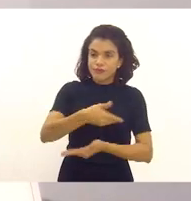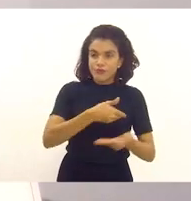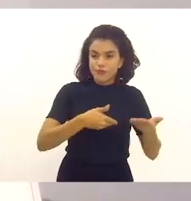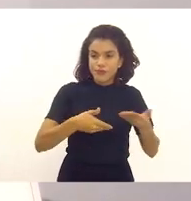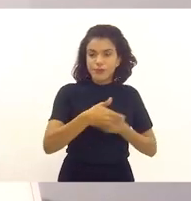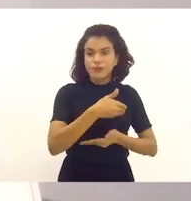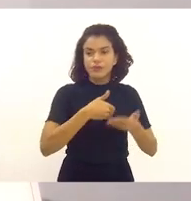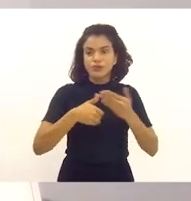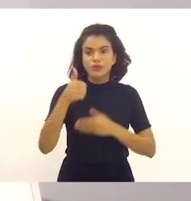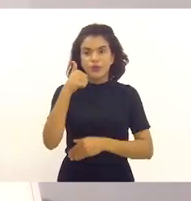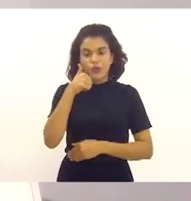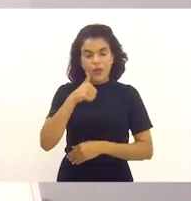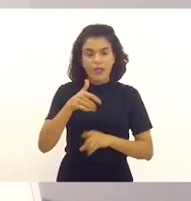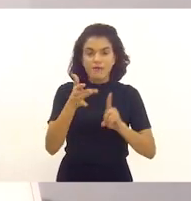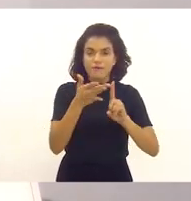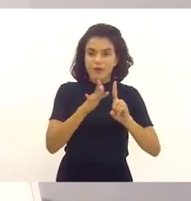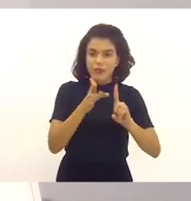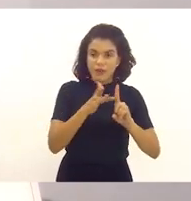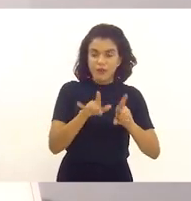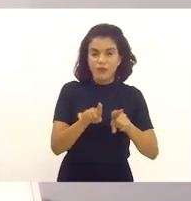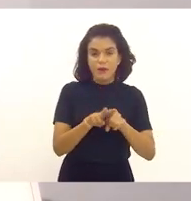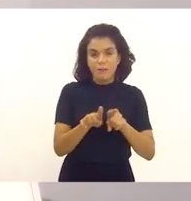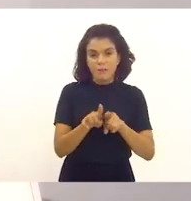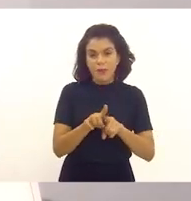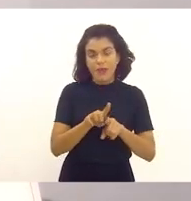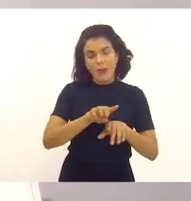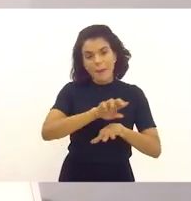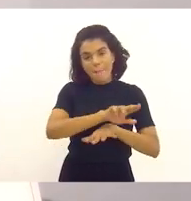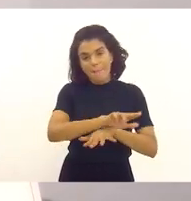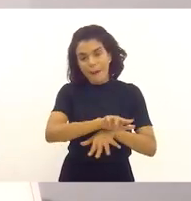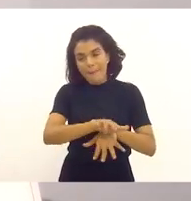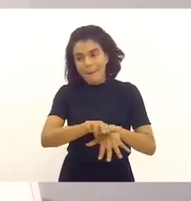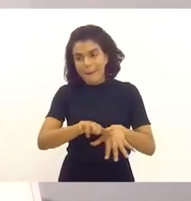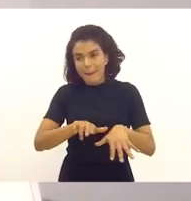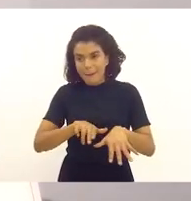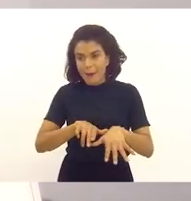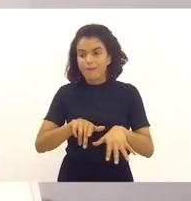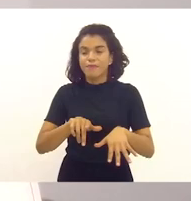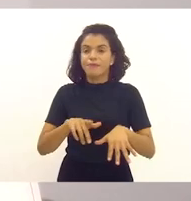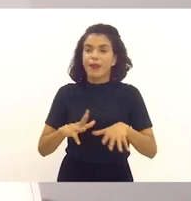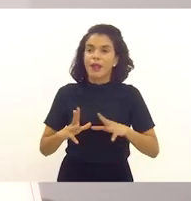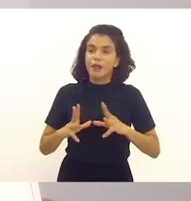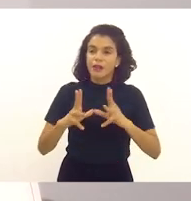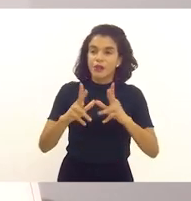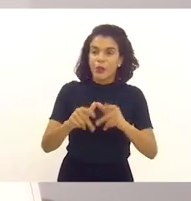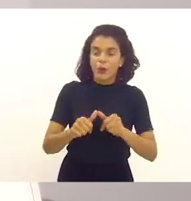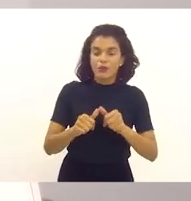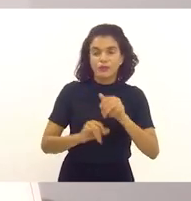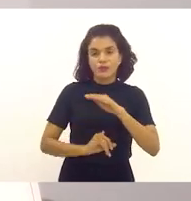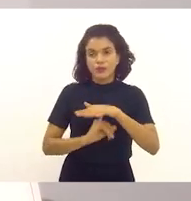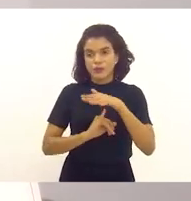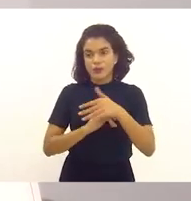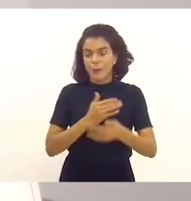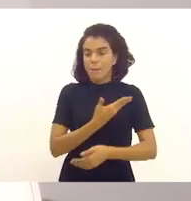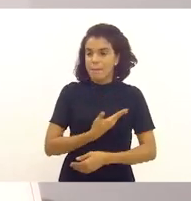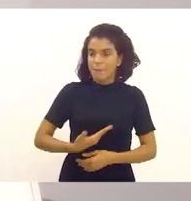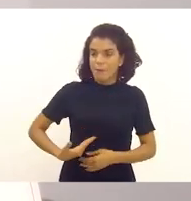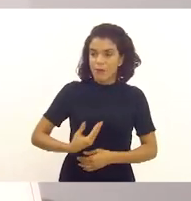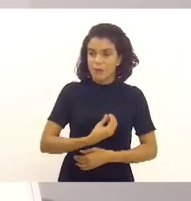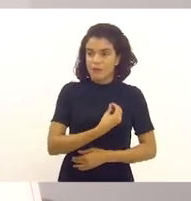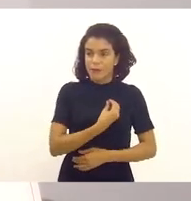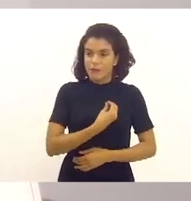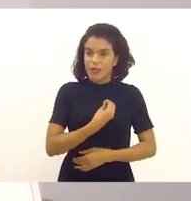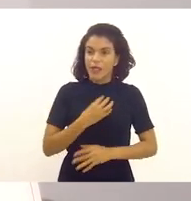que foram vítimas E aí cumprimento a Deise a Vanessa os equipamentos públicos presentes e todas as pessoas que